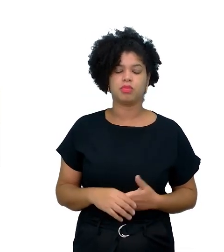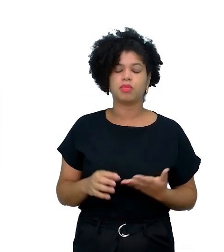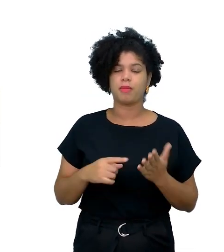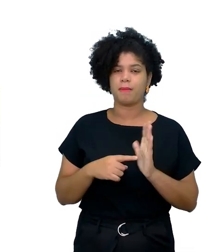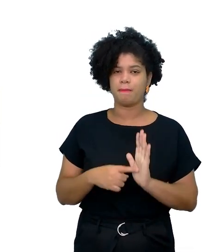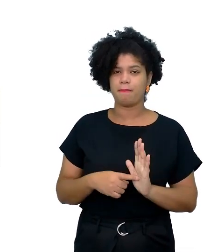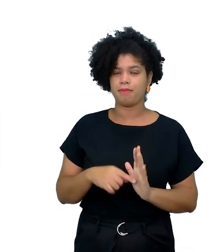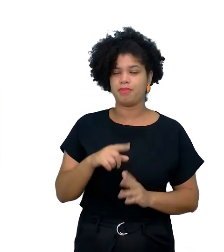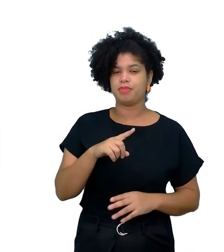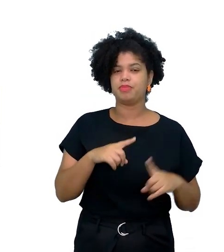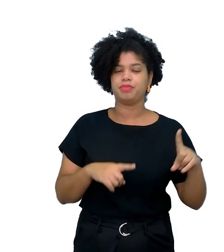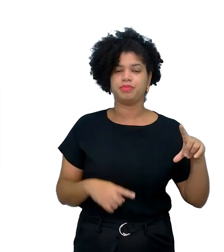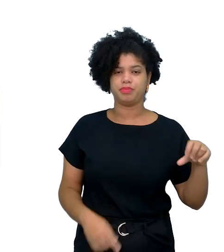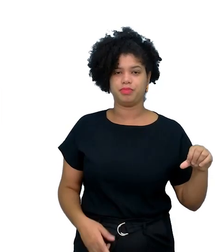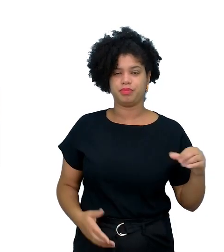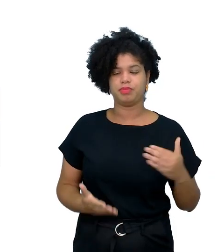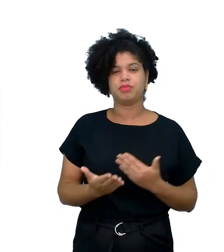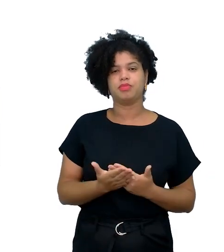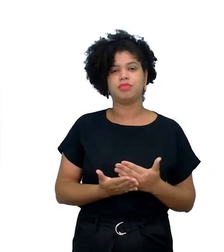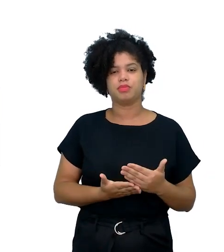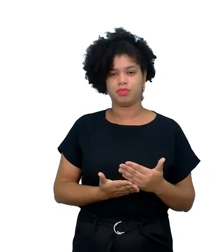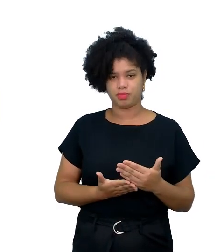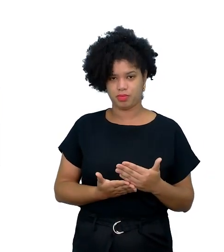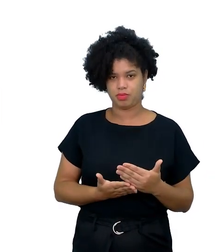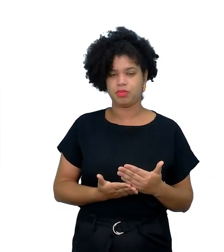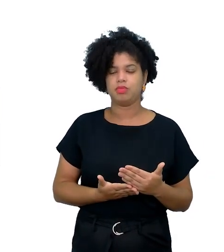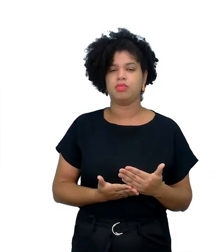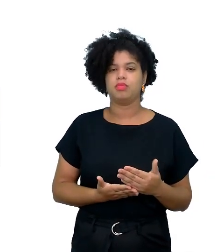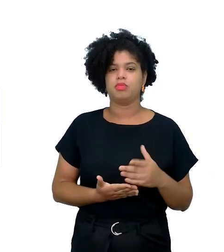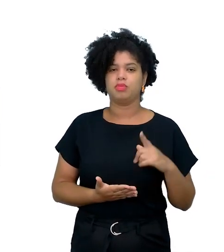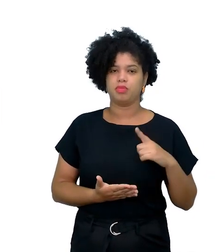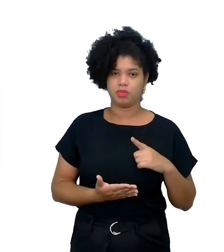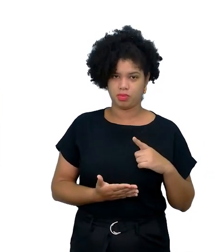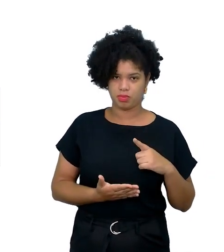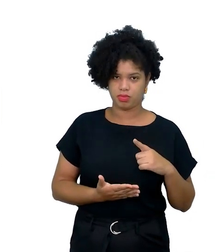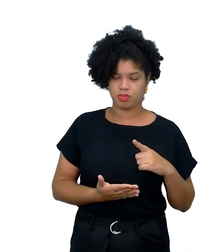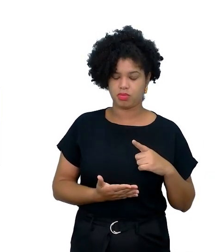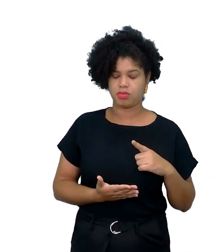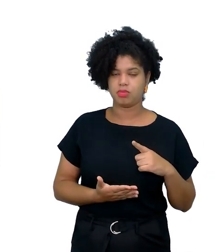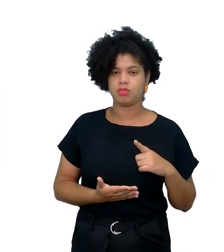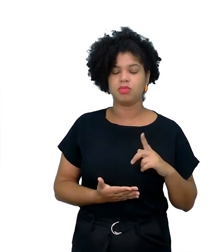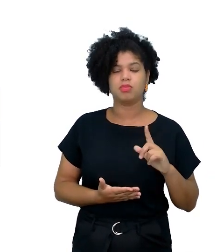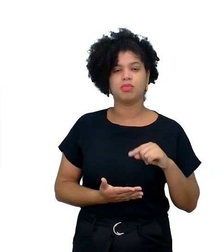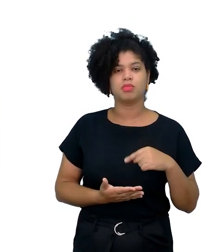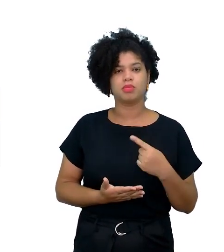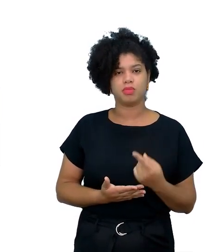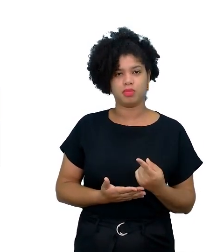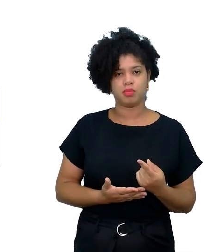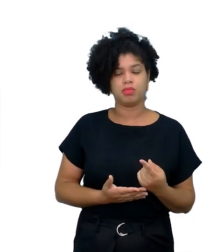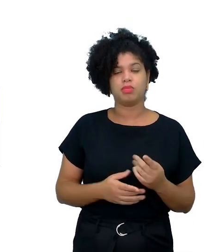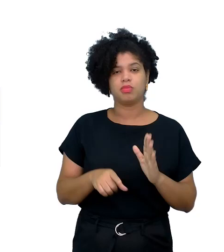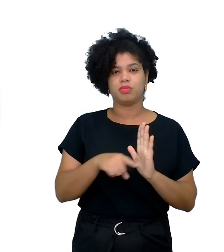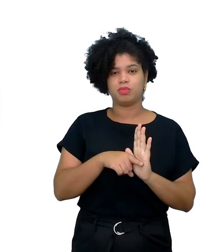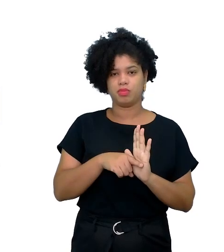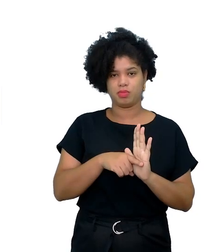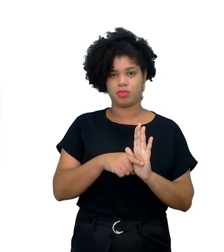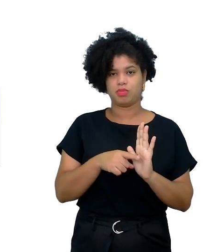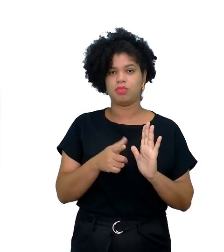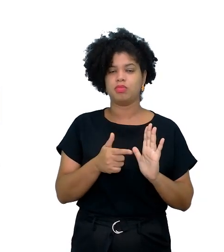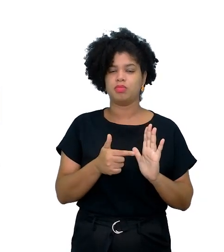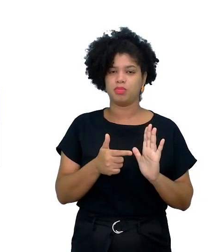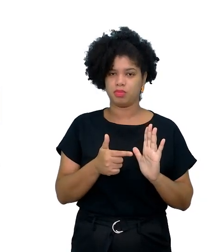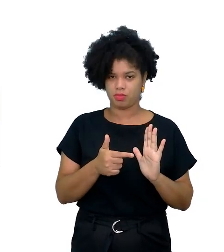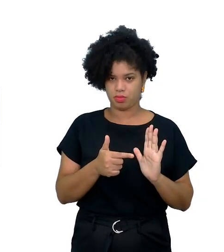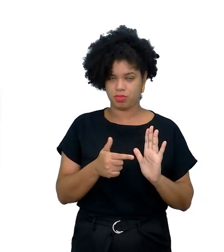de 19, né? 19, ela tinha 19, e no caso eu vou subtrair 12, né? Porque